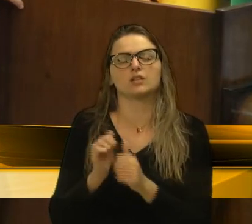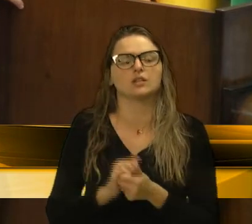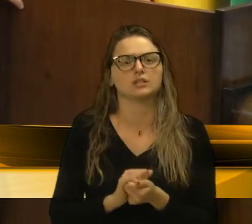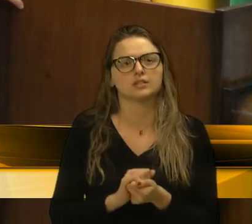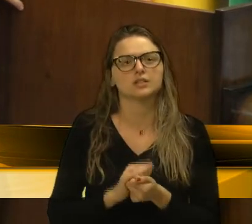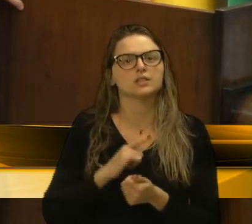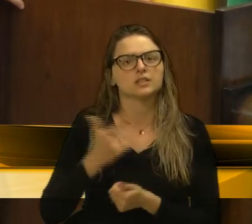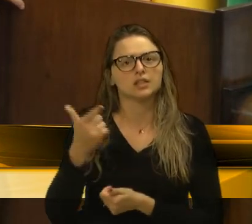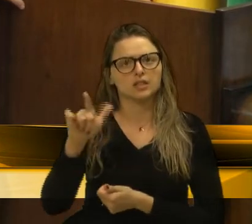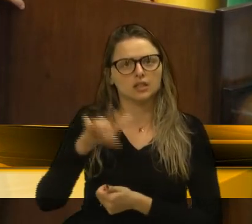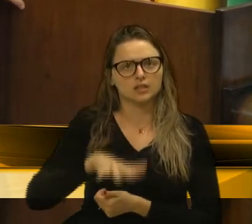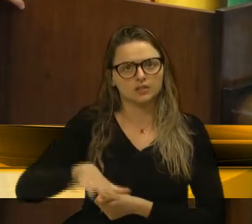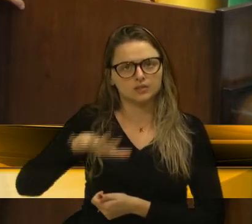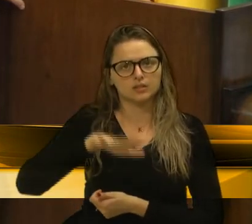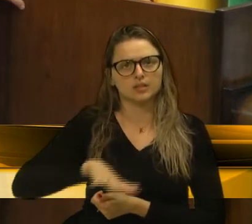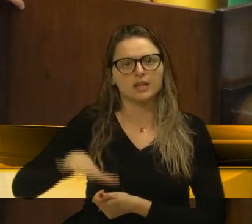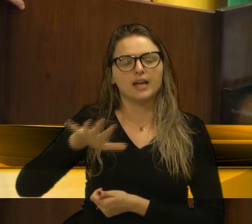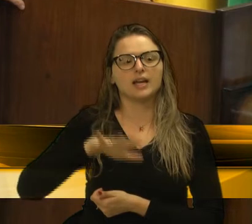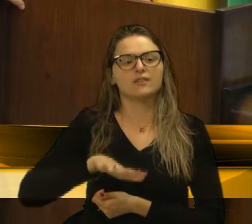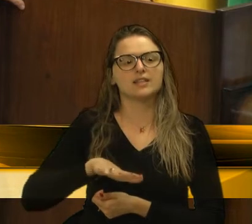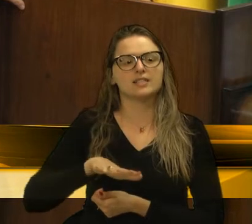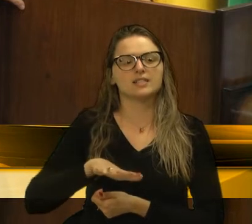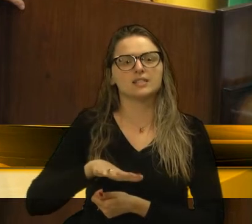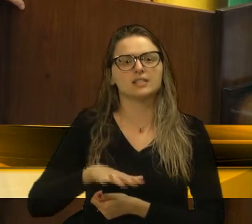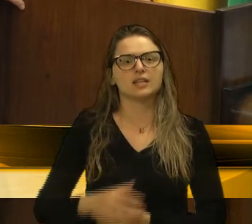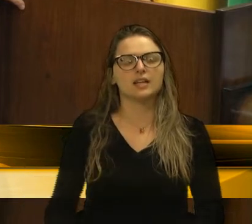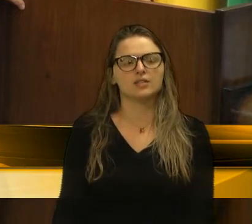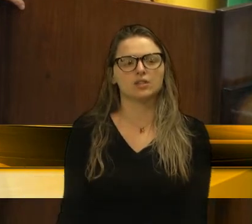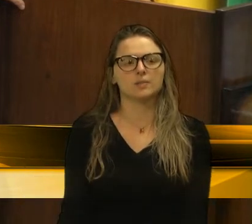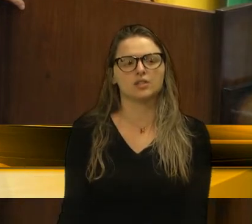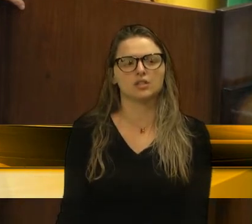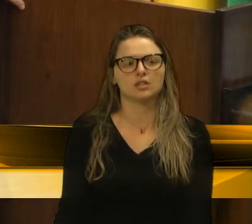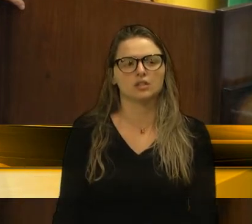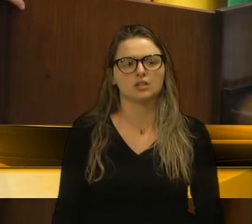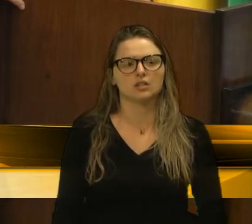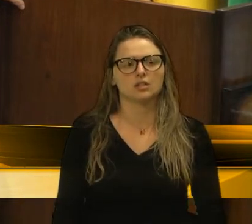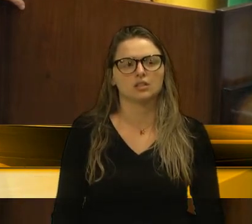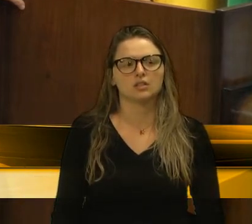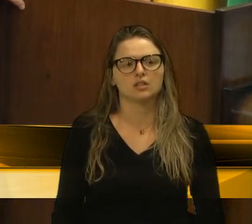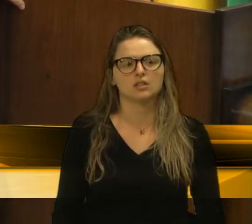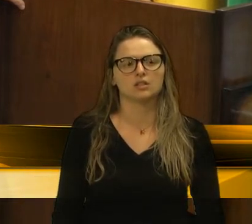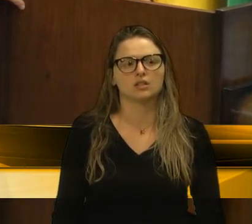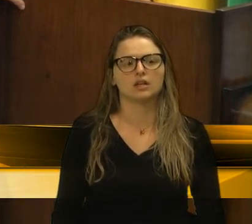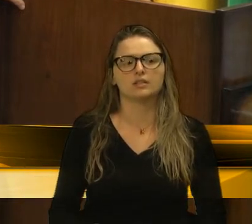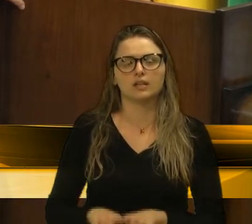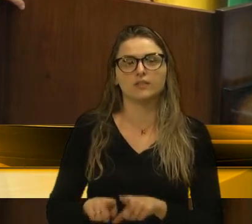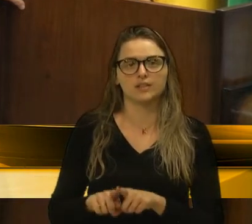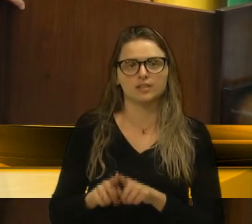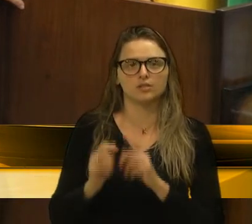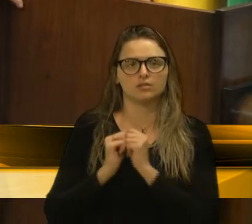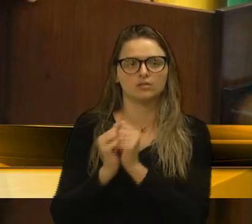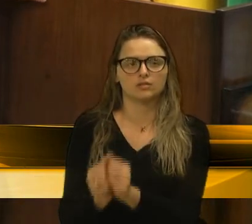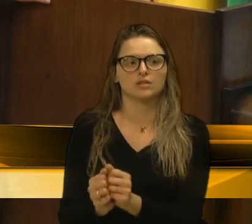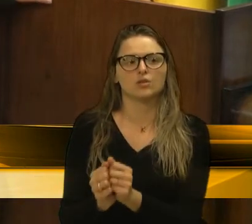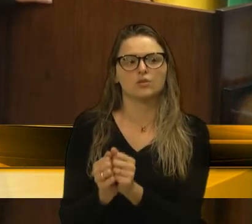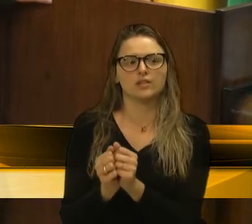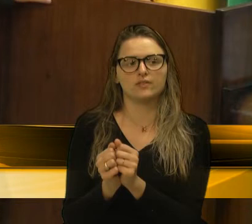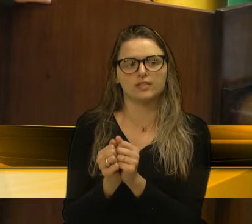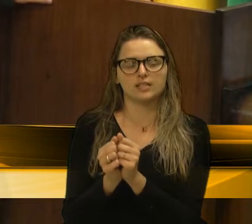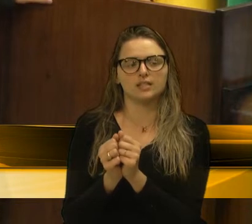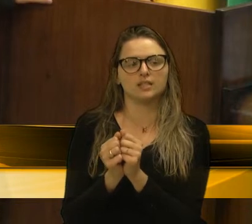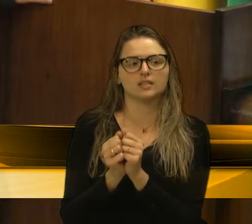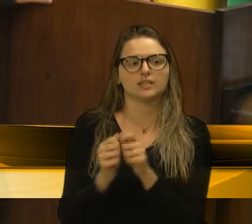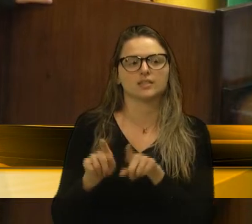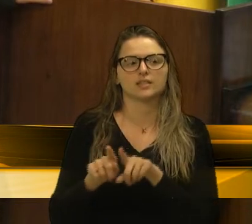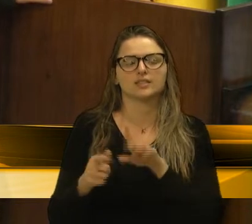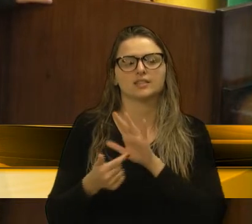área que tinha na Avenida Mário Lopes, próximo ali, na subida do Fátima, com a construção, na